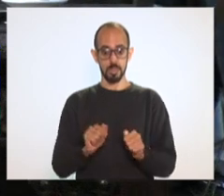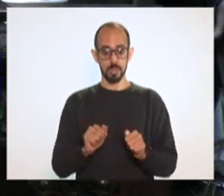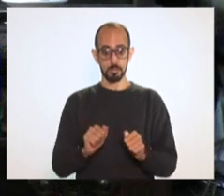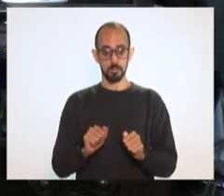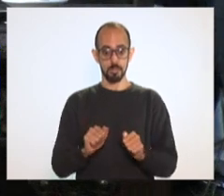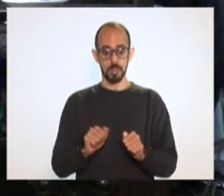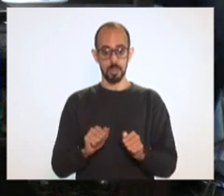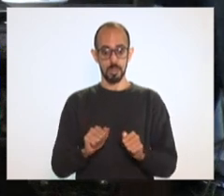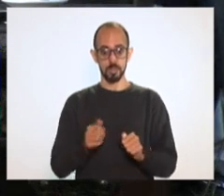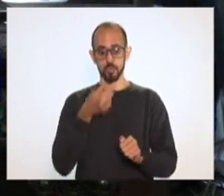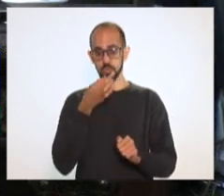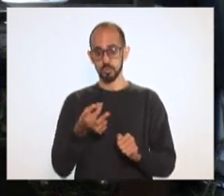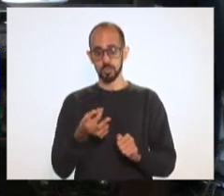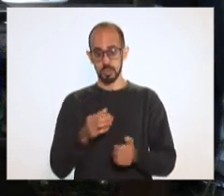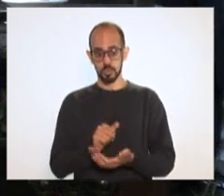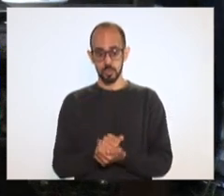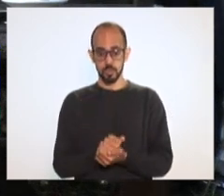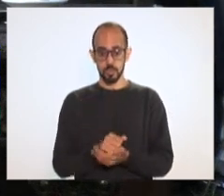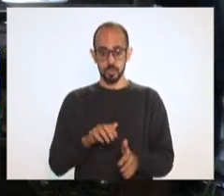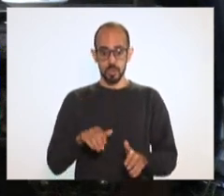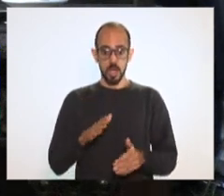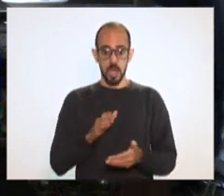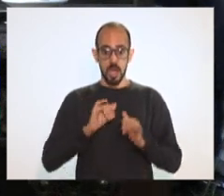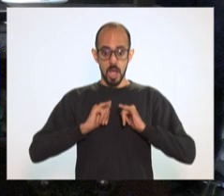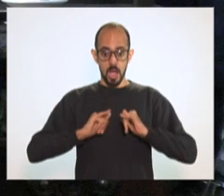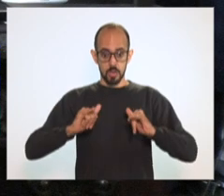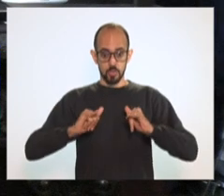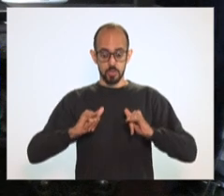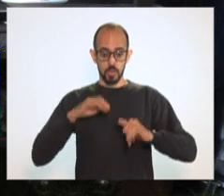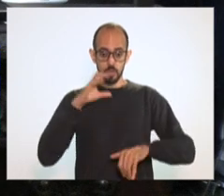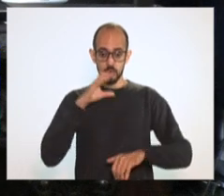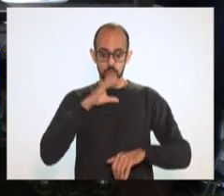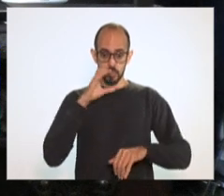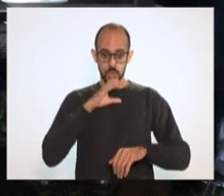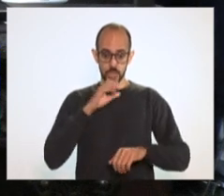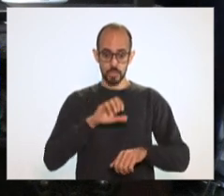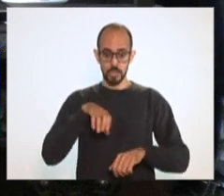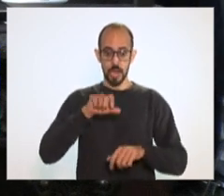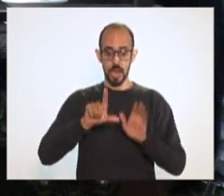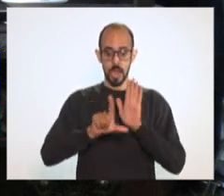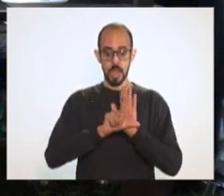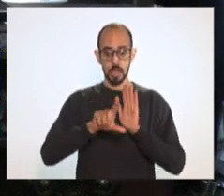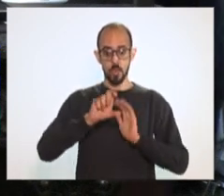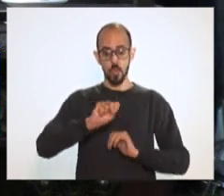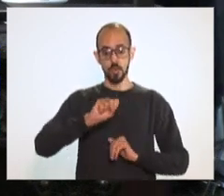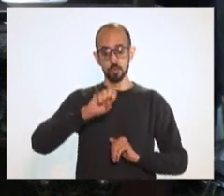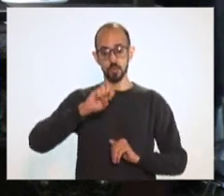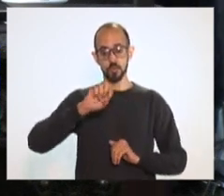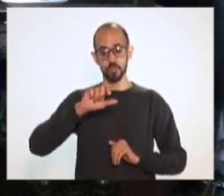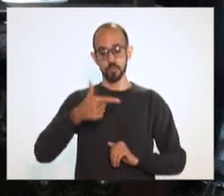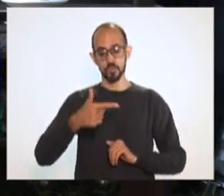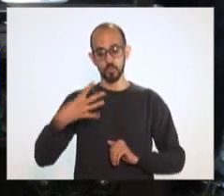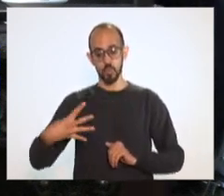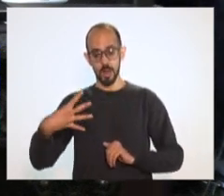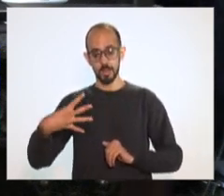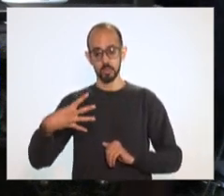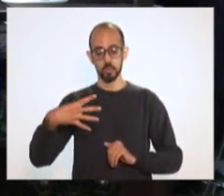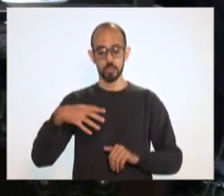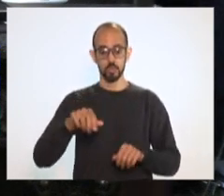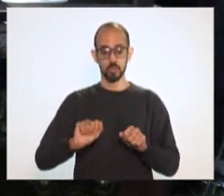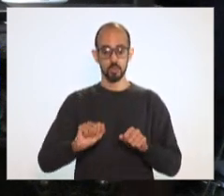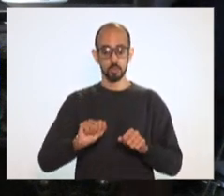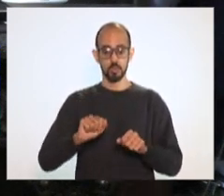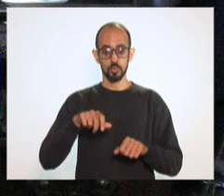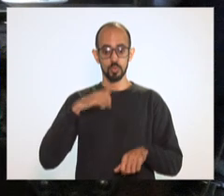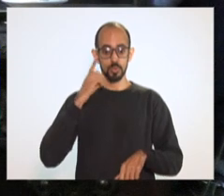quiserem. Anuncio, em regime de urgência, a discussão única, projeto de lei 3824 de 21, de autoria dos deputados, Noel